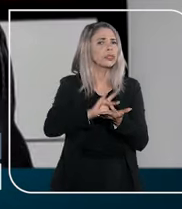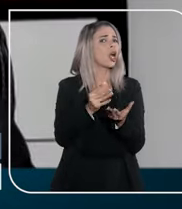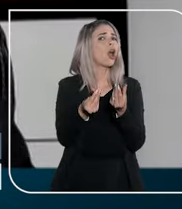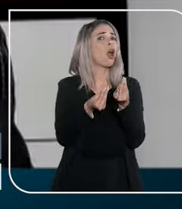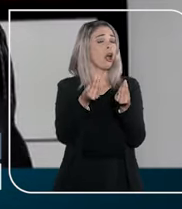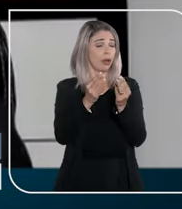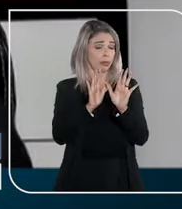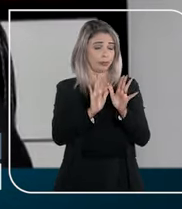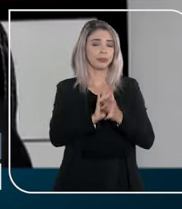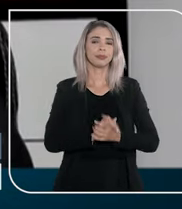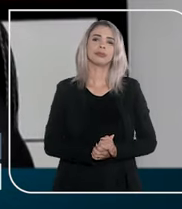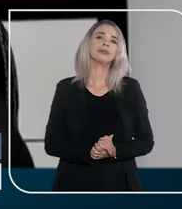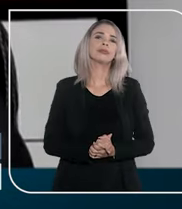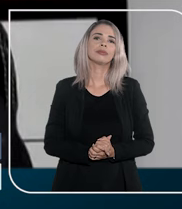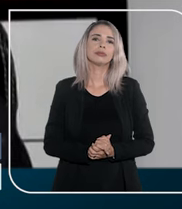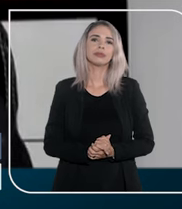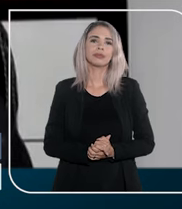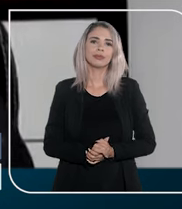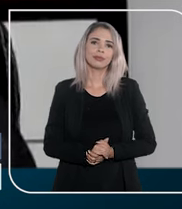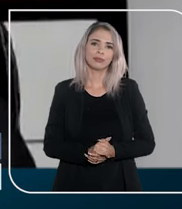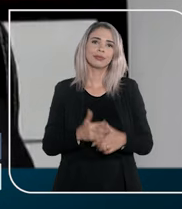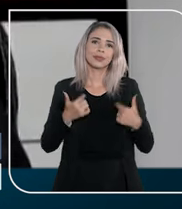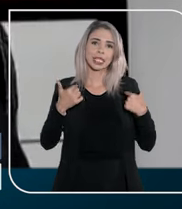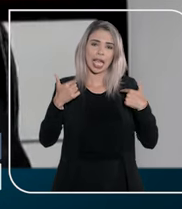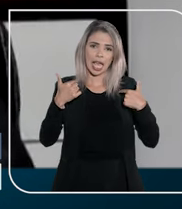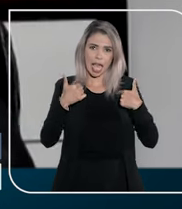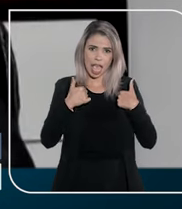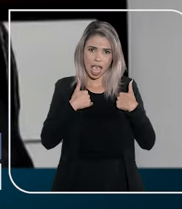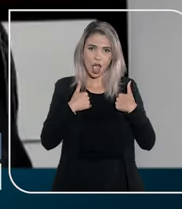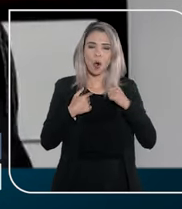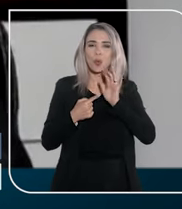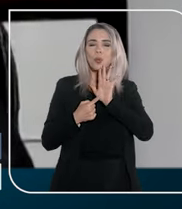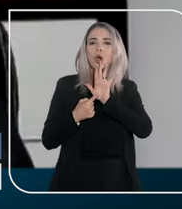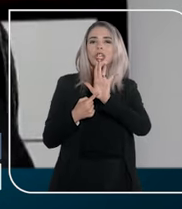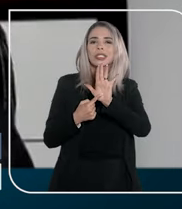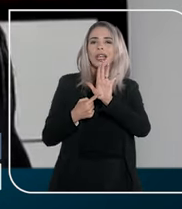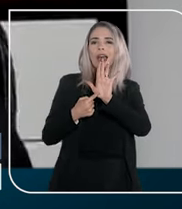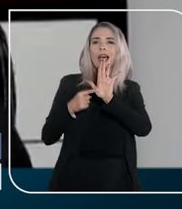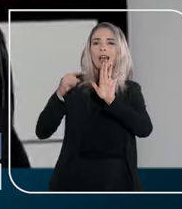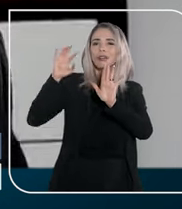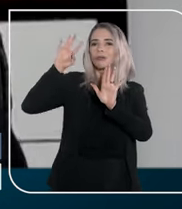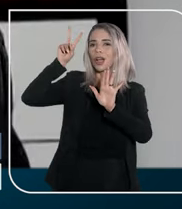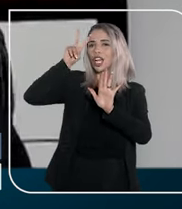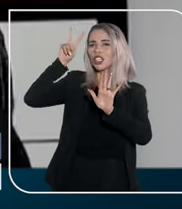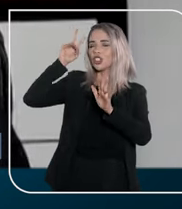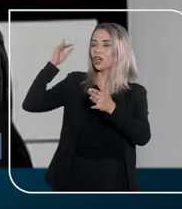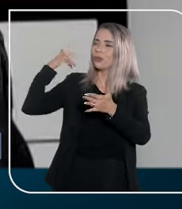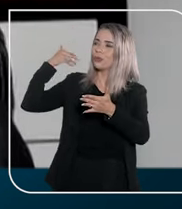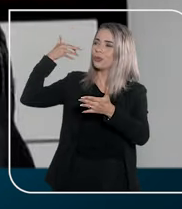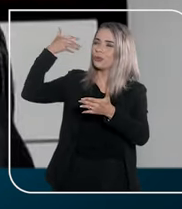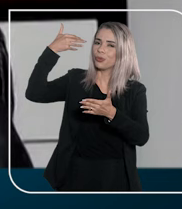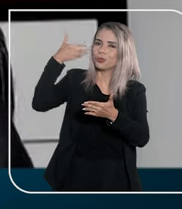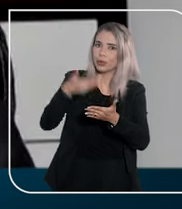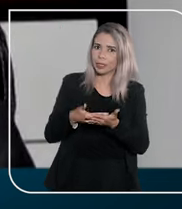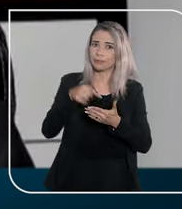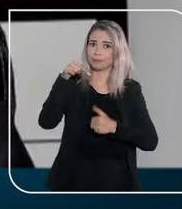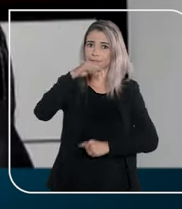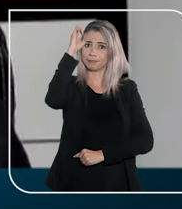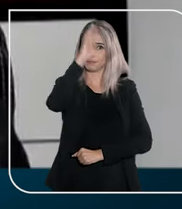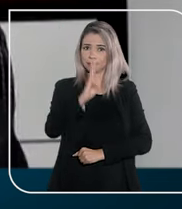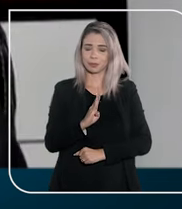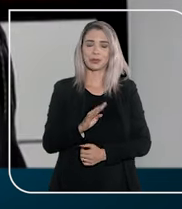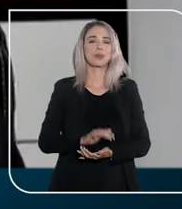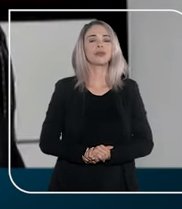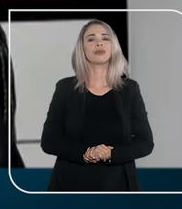Perfeito. Vou tomar a vênia aqui para poder fazer uma pequena construção histórica novamente. Dentro do nosso direito